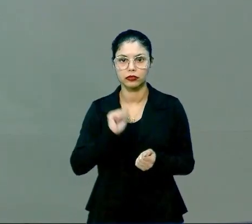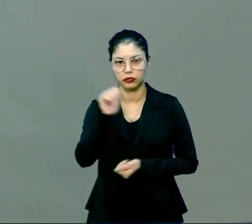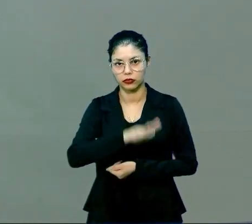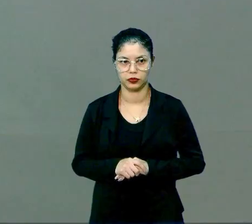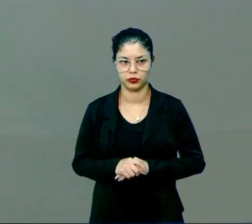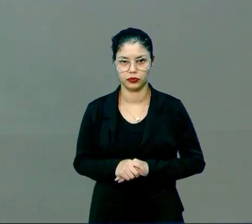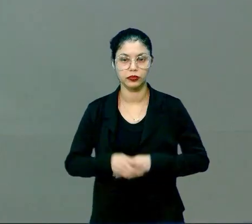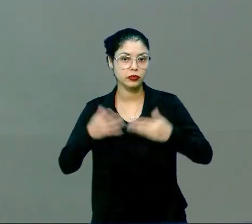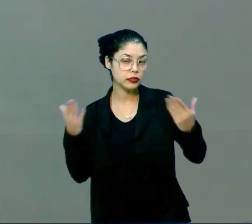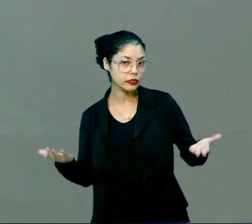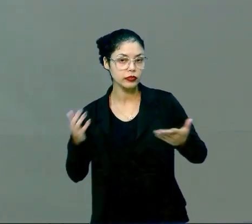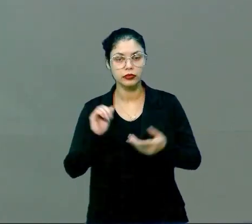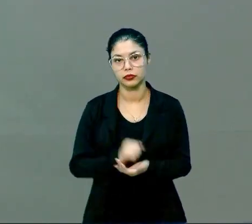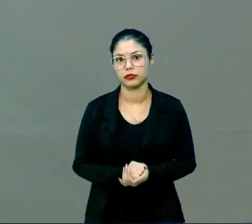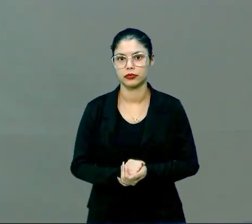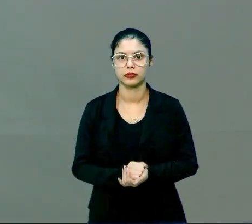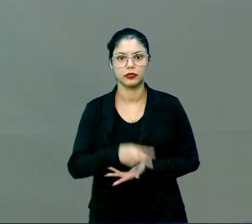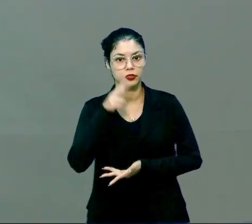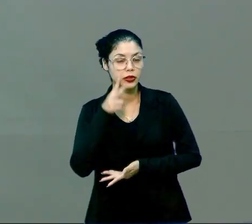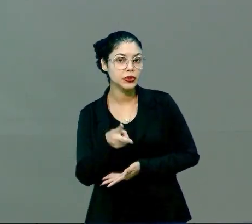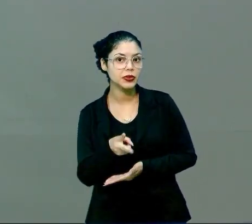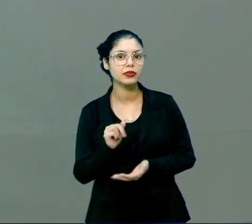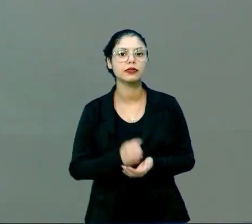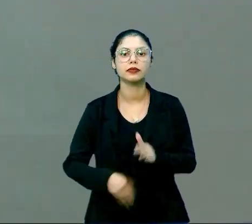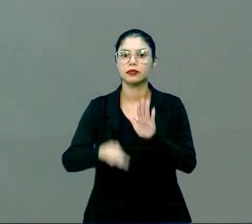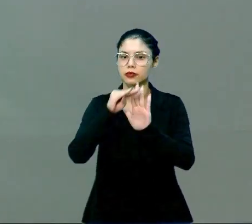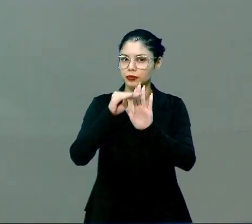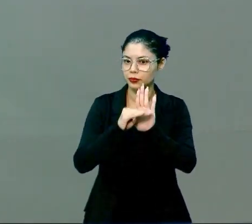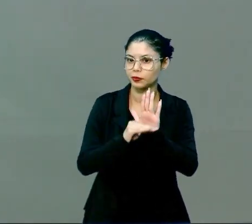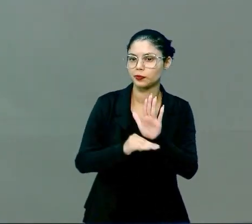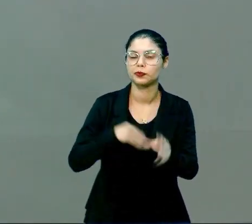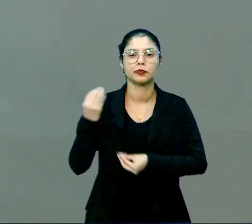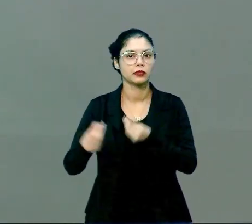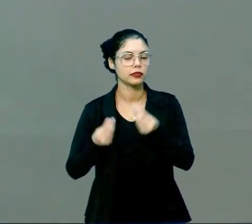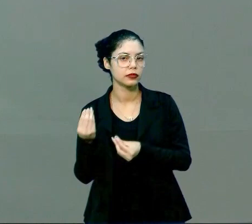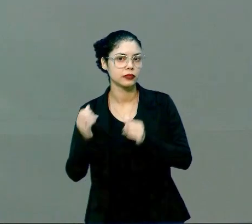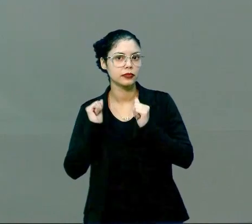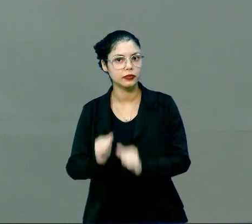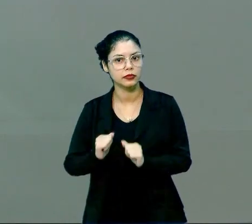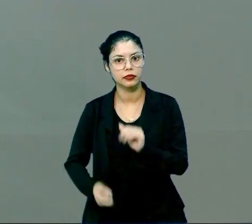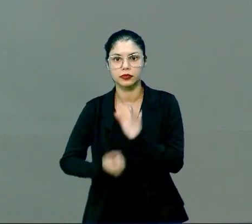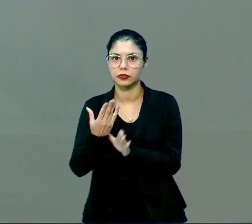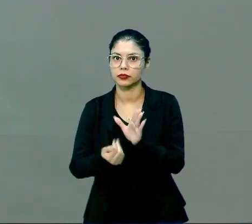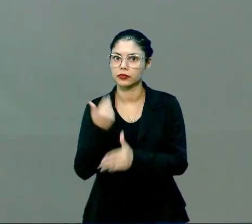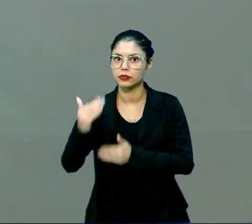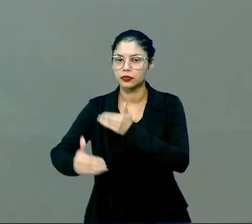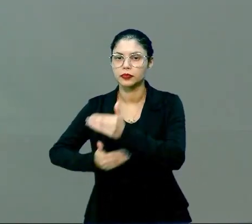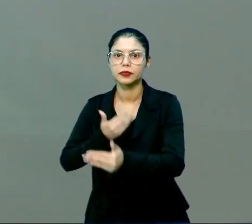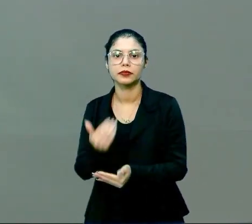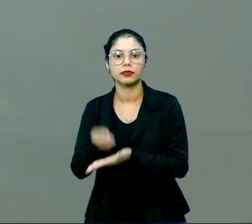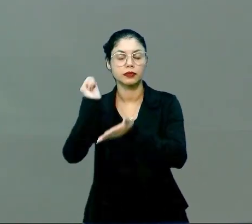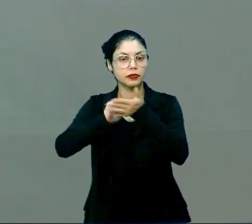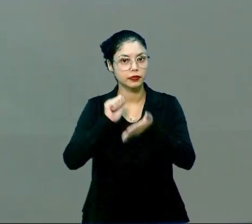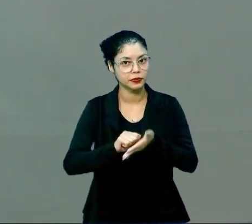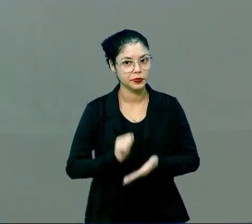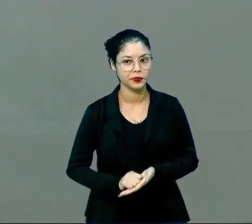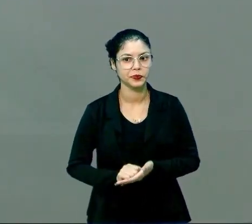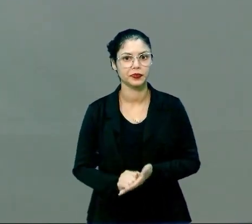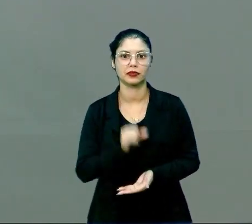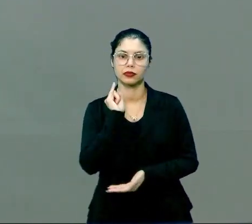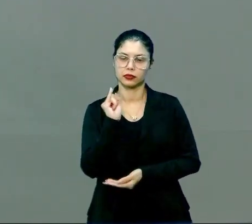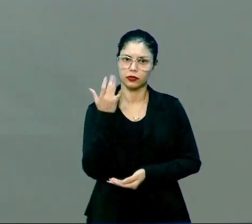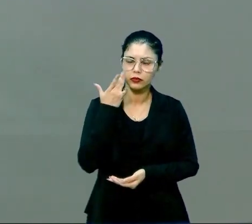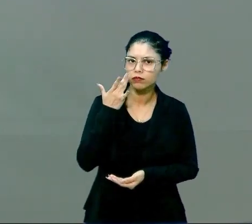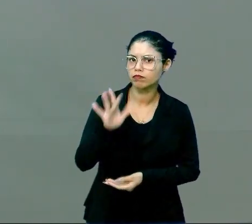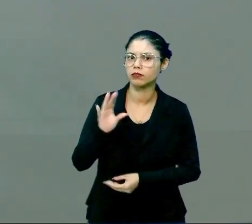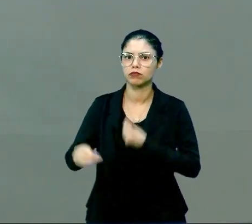do conhecimento. Então, vamos a uma receitinha de como nós poderíamos produzir o nosso desenvolvimento, escrevê-lo, se eu